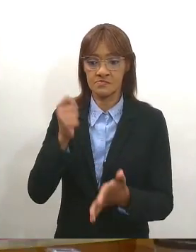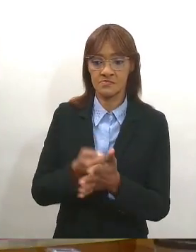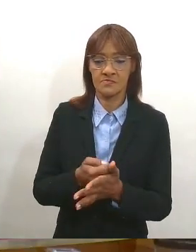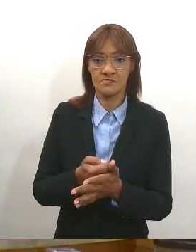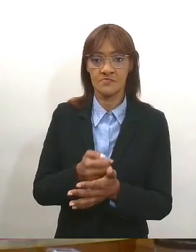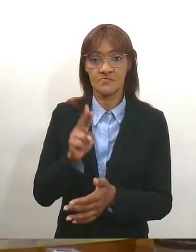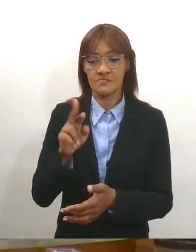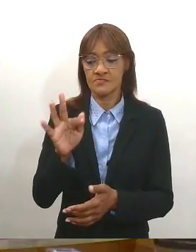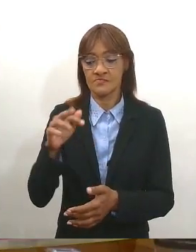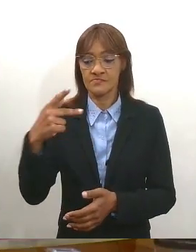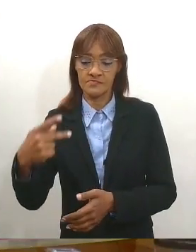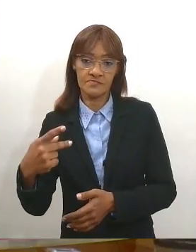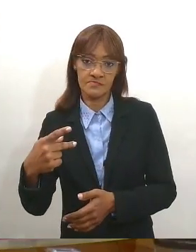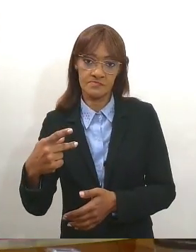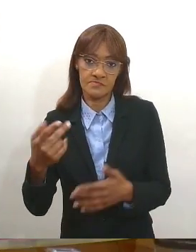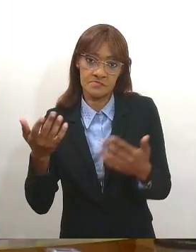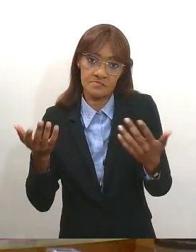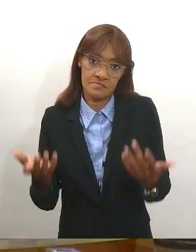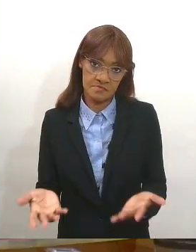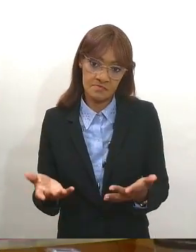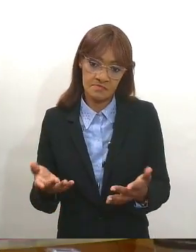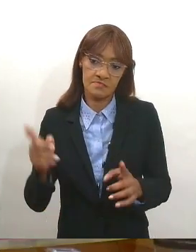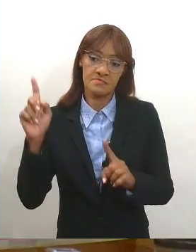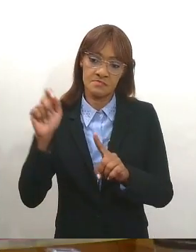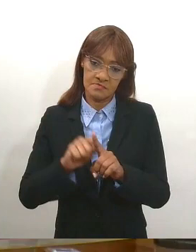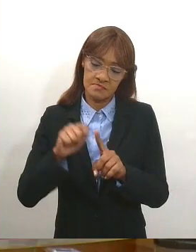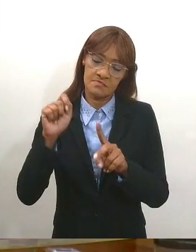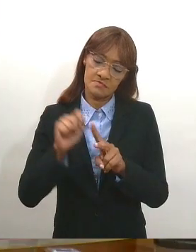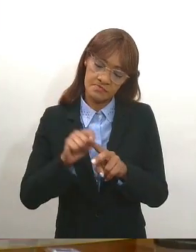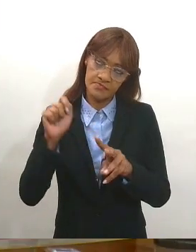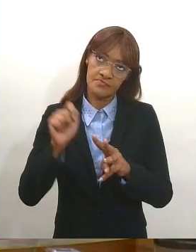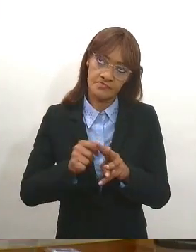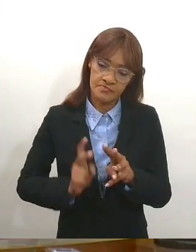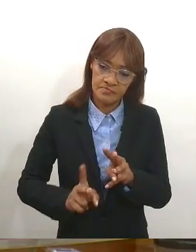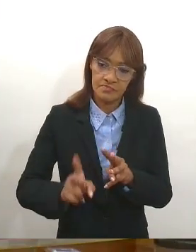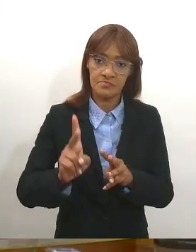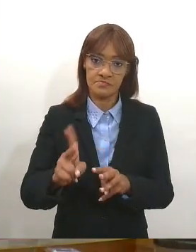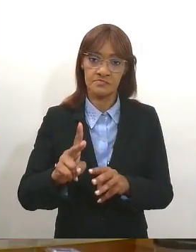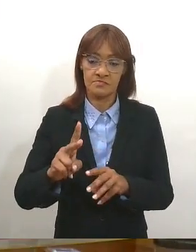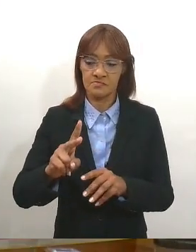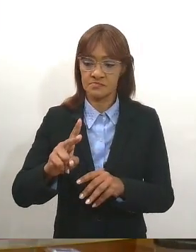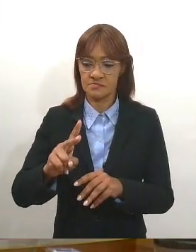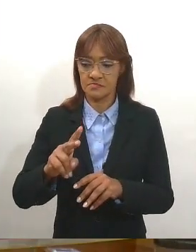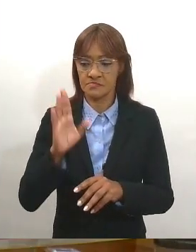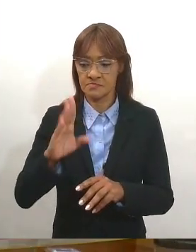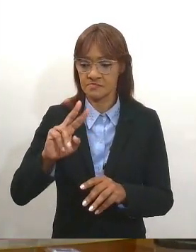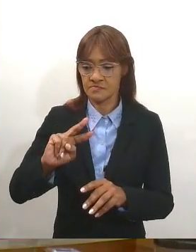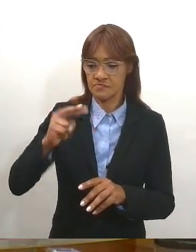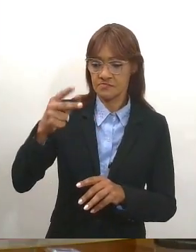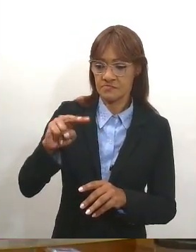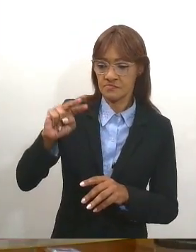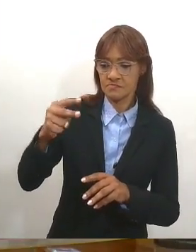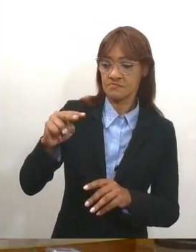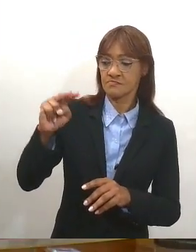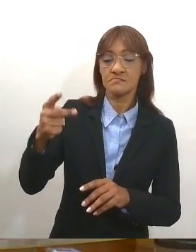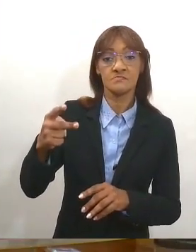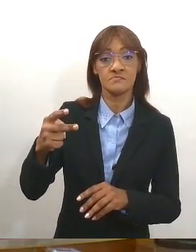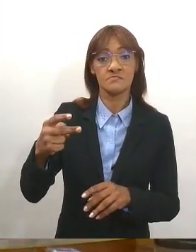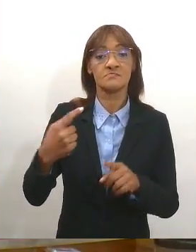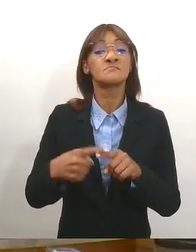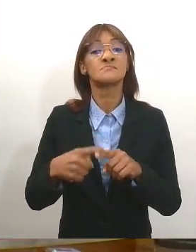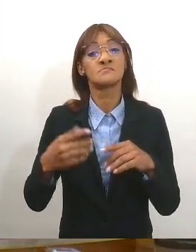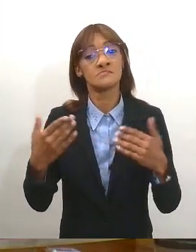meses as taxas do DETRAN têm um reajuste, porque a UFP, Unidade Fiscal Padrão em Sergipe, aumenta